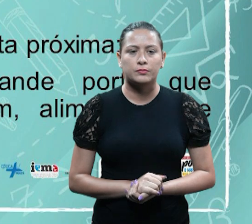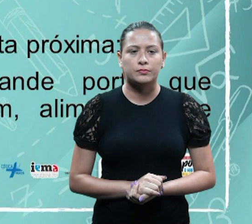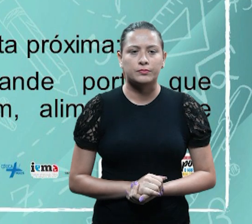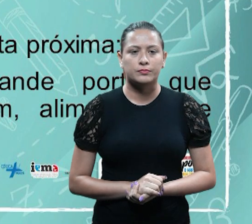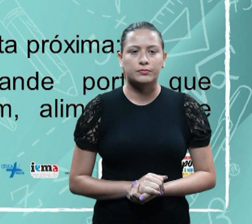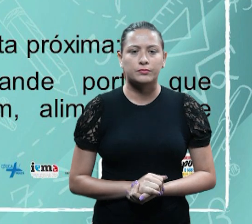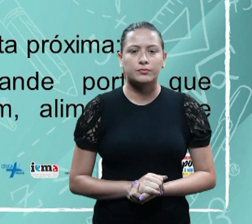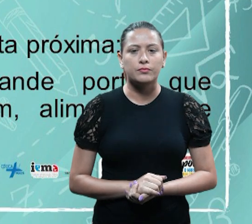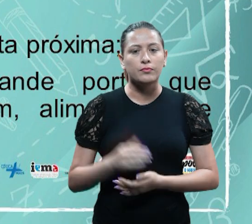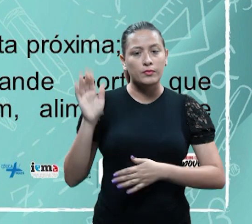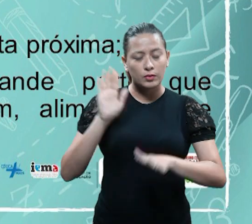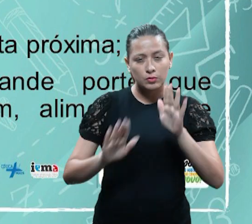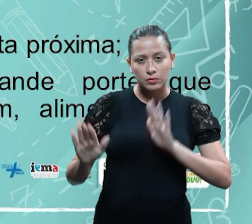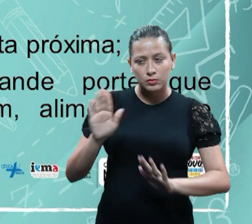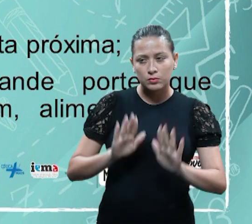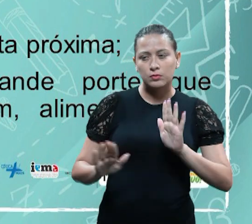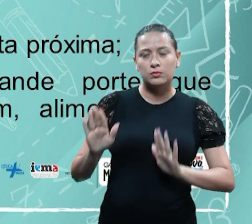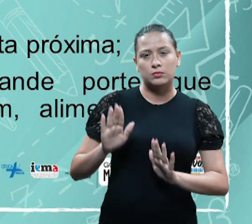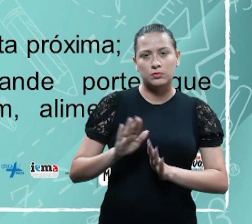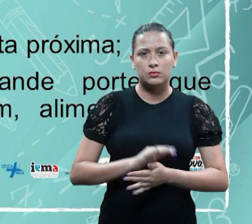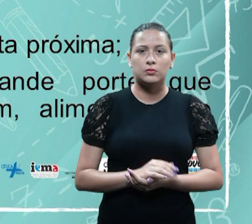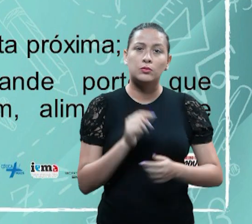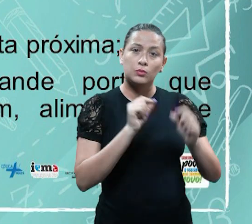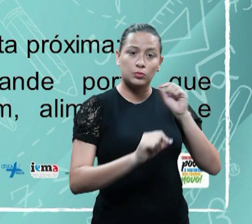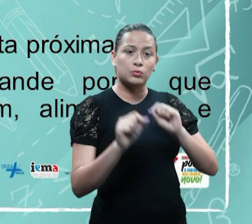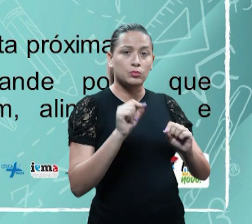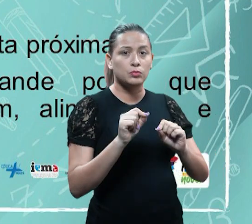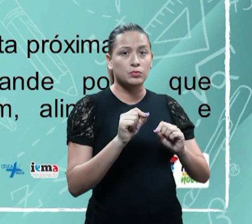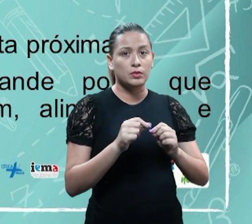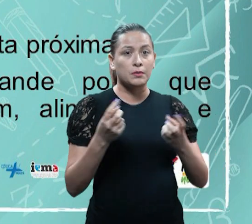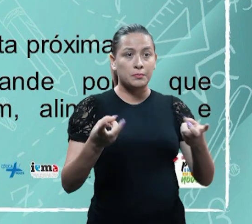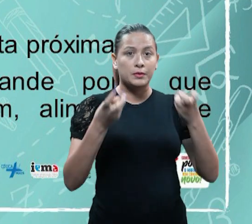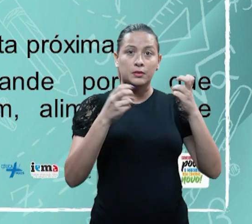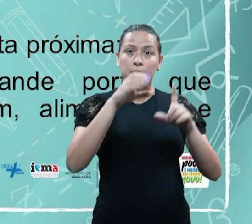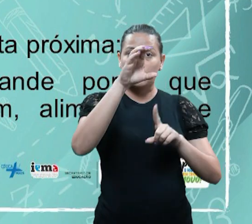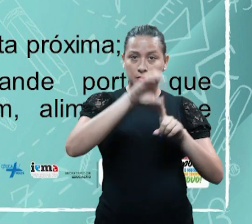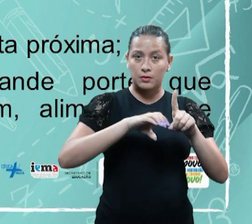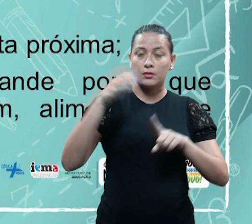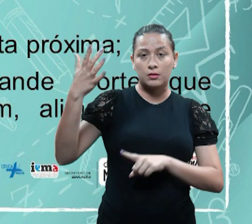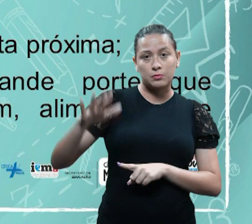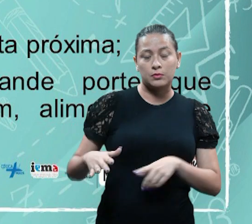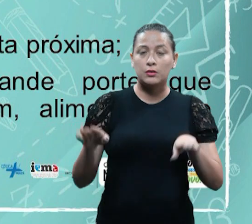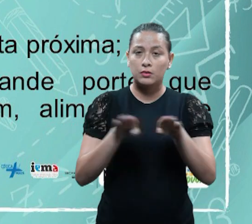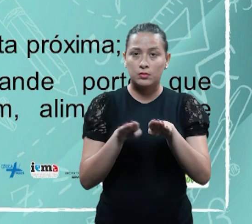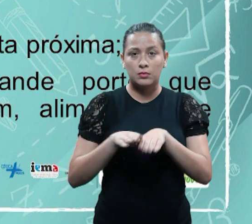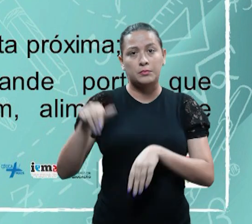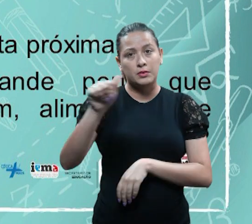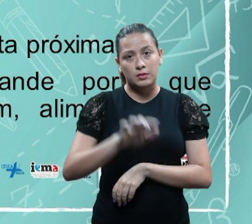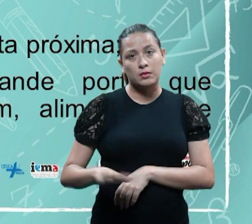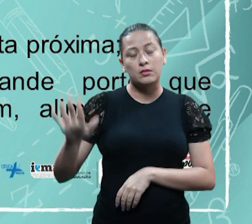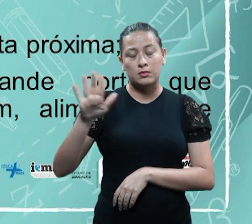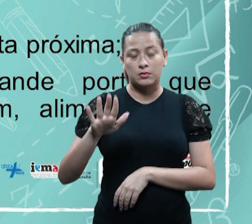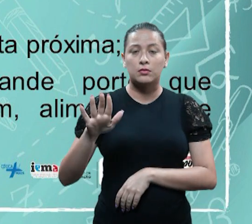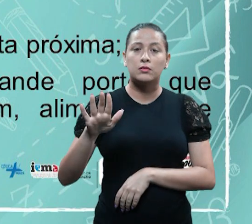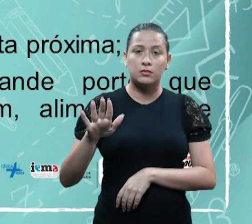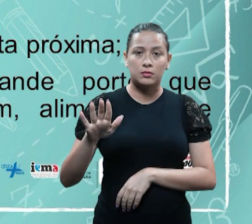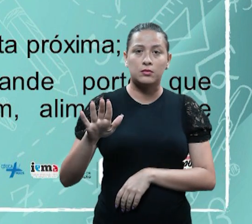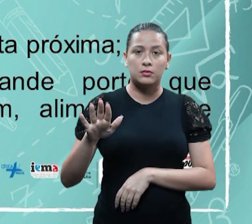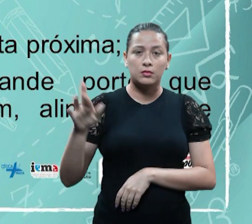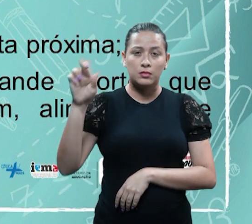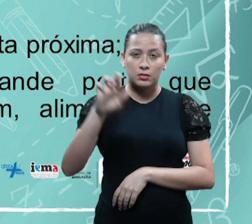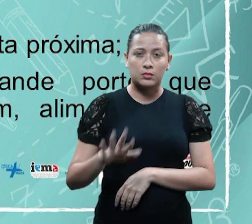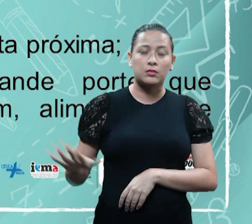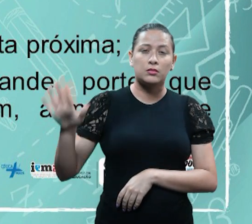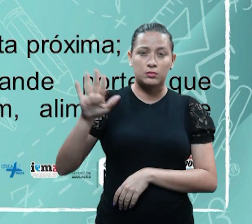A gente tem que ter o cuidado, tendo em vista o quê? O calendário promocional e a área geográfica a ser atingida, né?